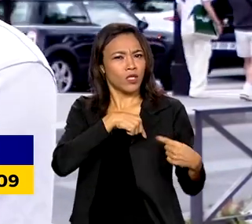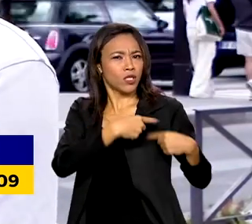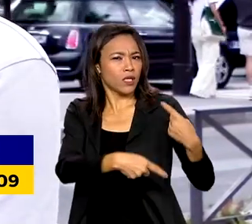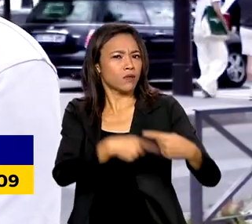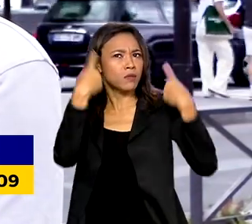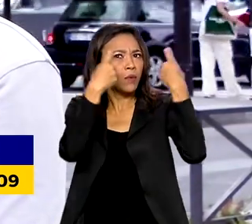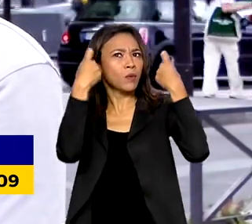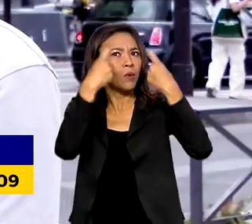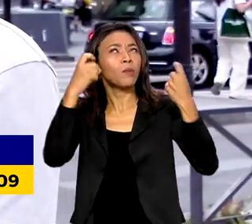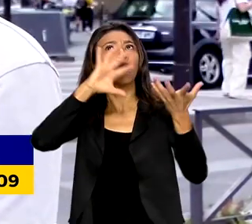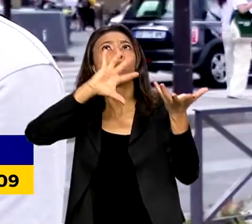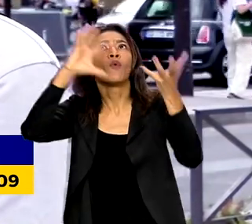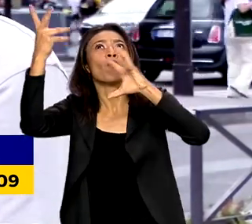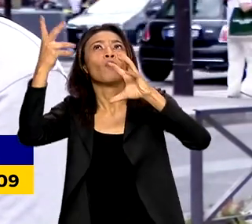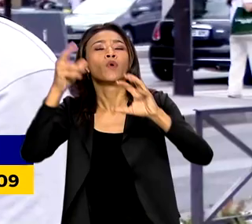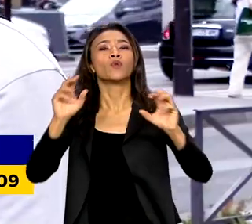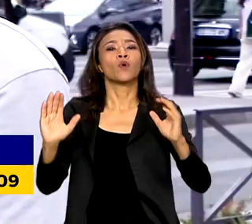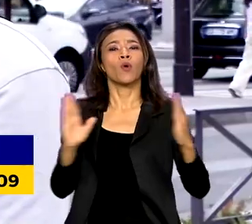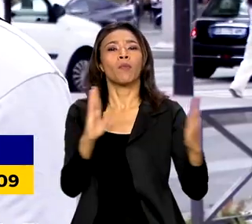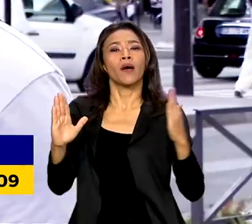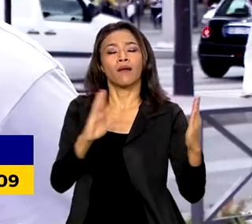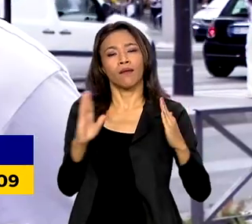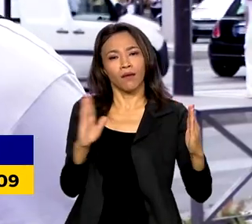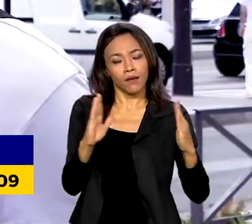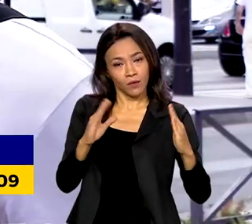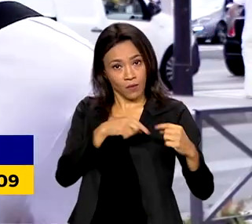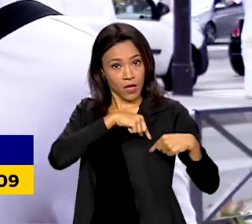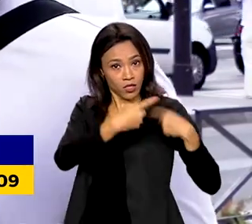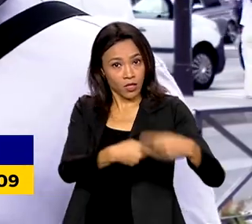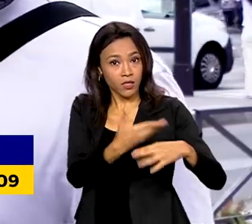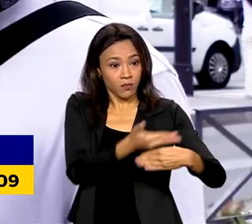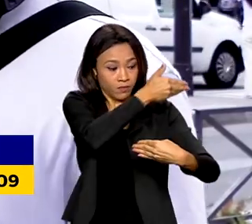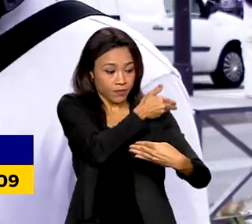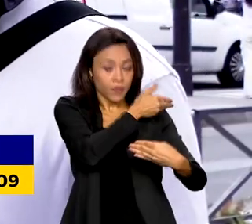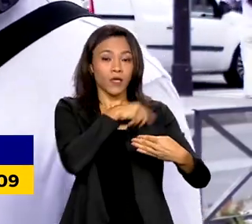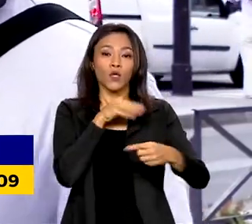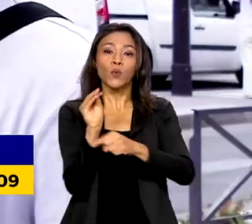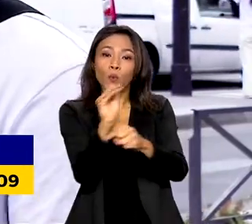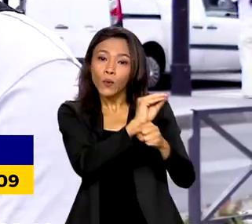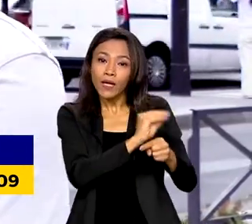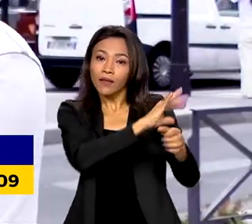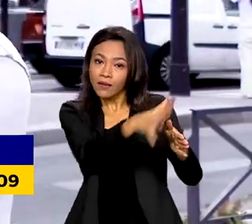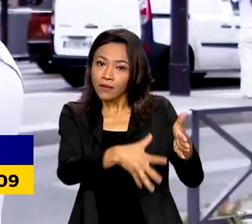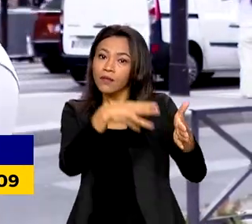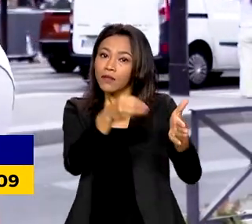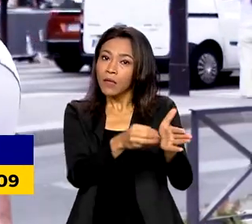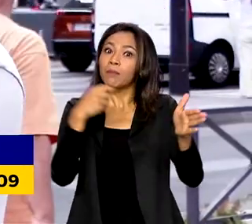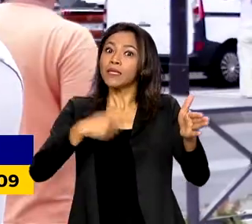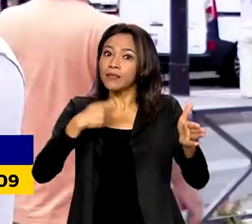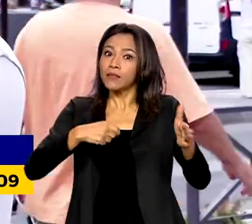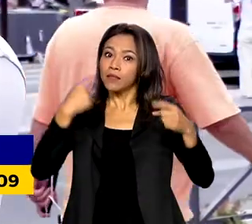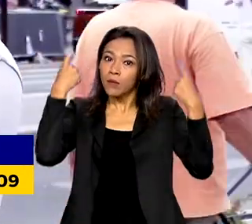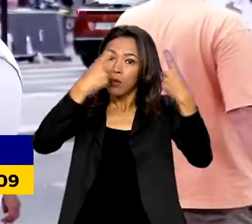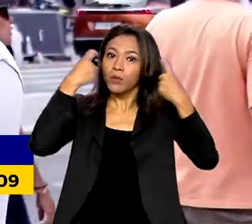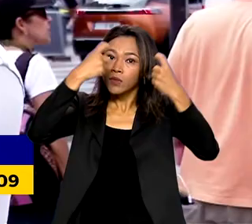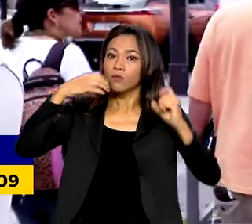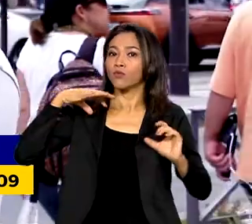mudanças climáticas que a geração anterior e que a preservação da Amazônia precisa ser uma prioridade para